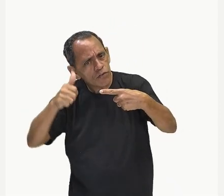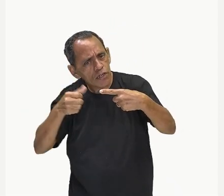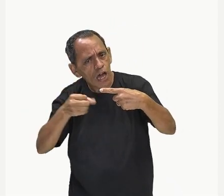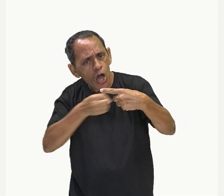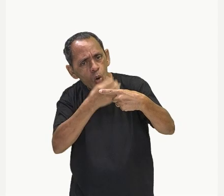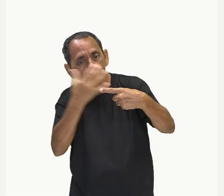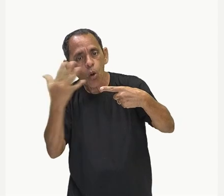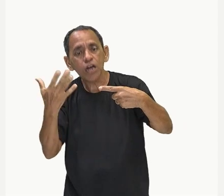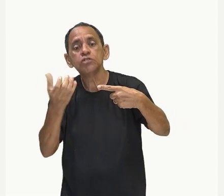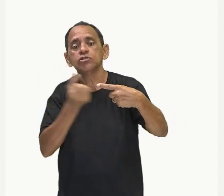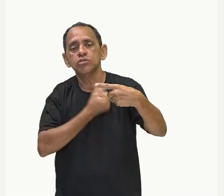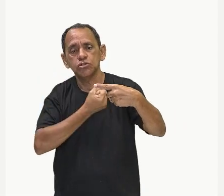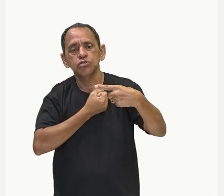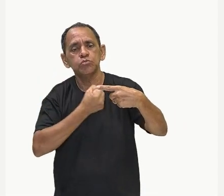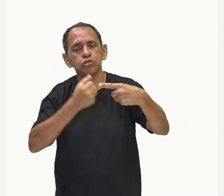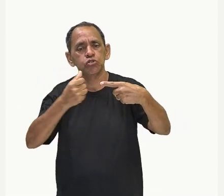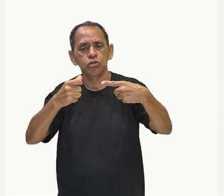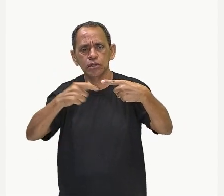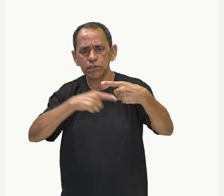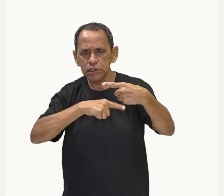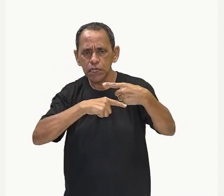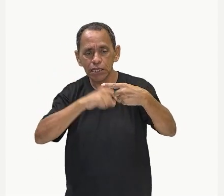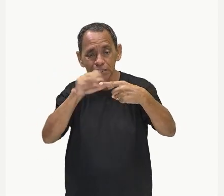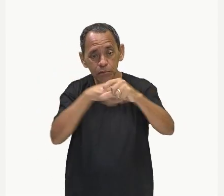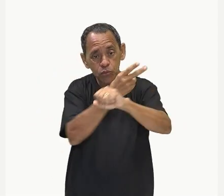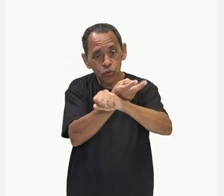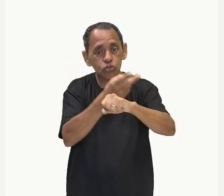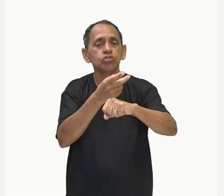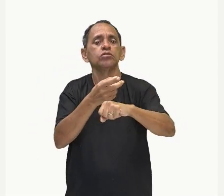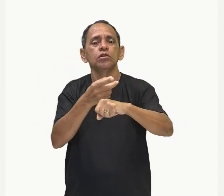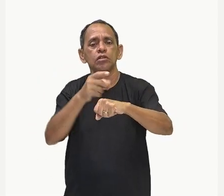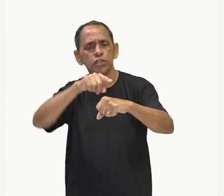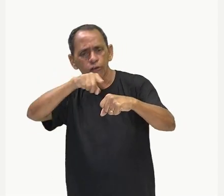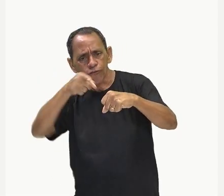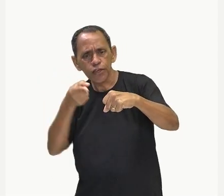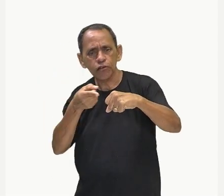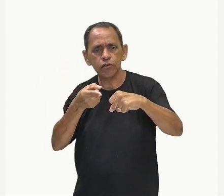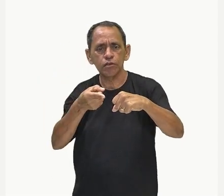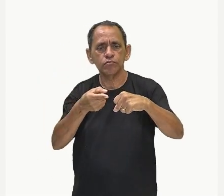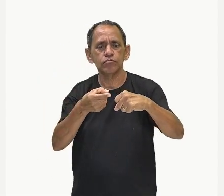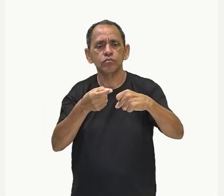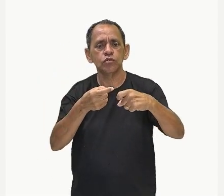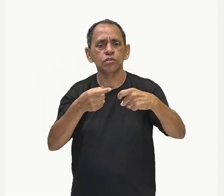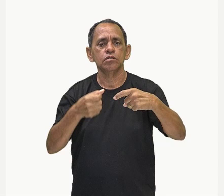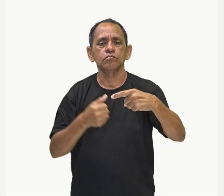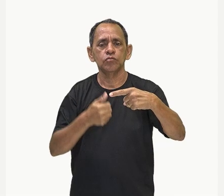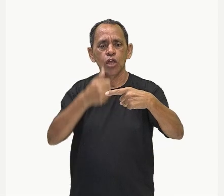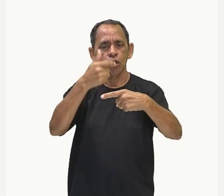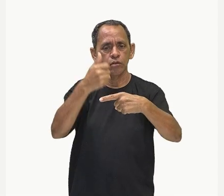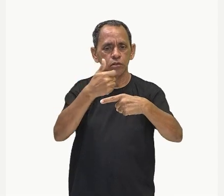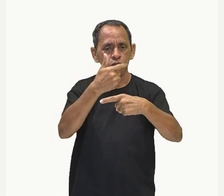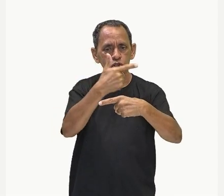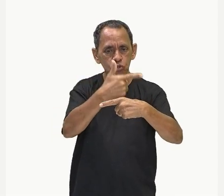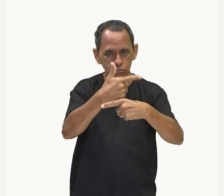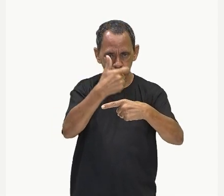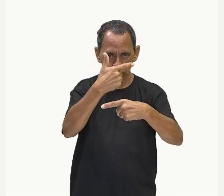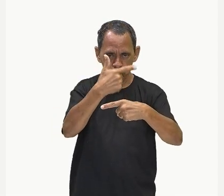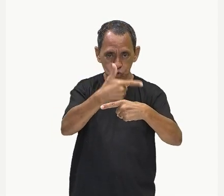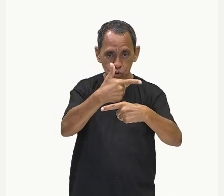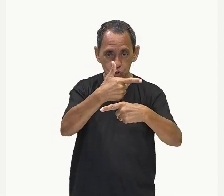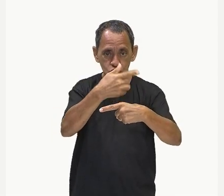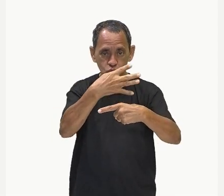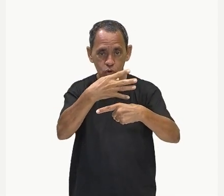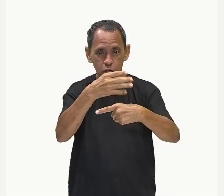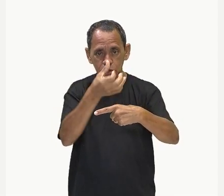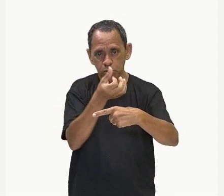sobre, eu já coloco 1, e eu vou conferir quantos números eu tenho depois da vírgula. Depois da vírgula aqui eu tenho o